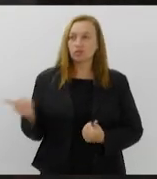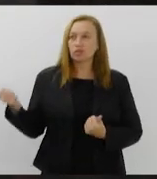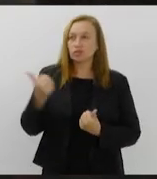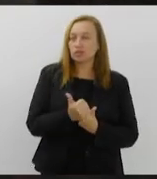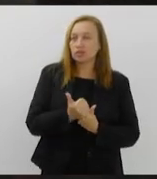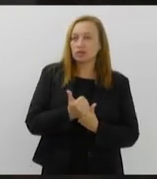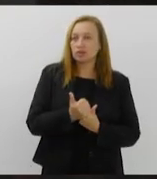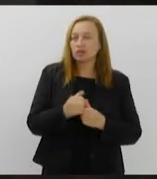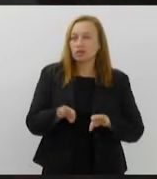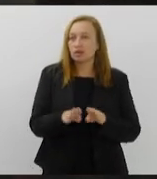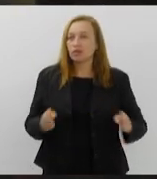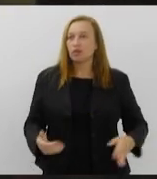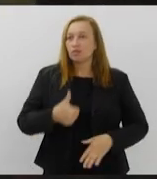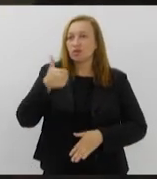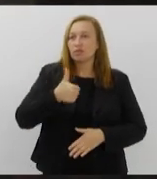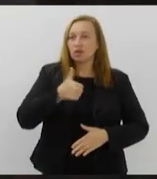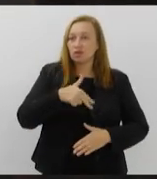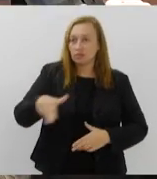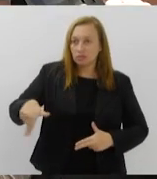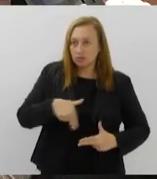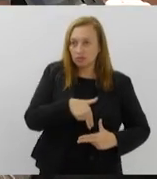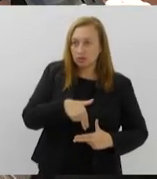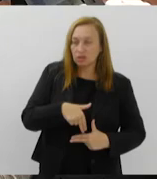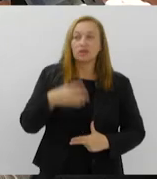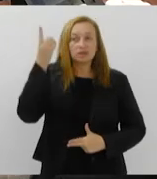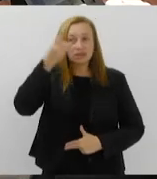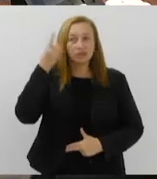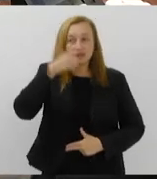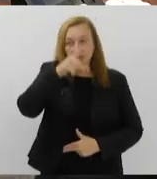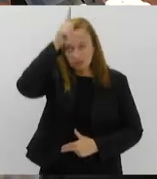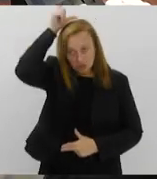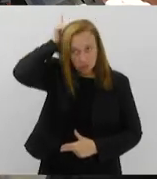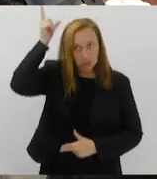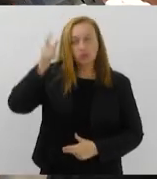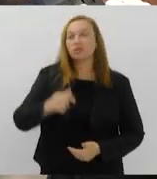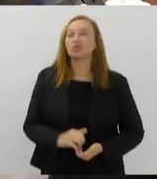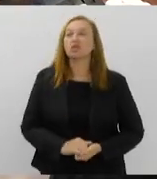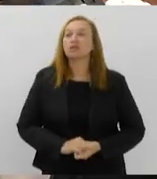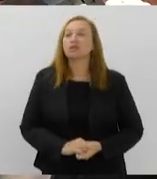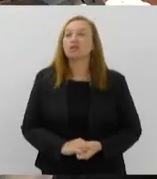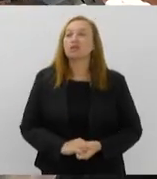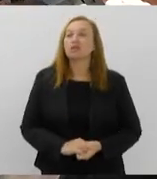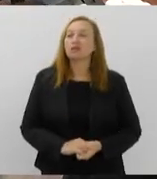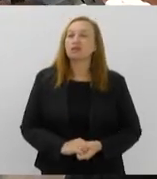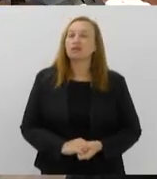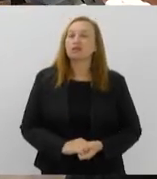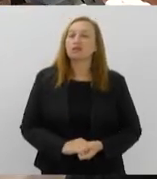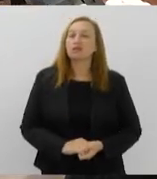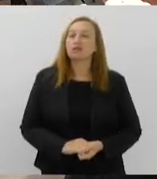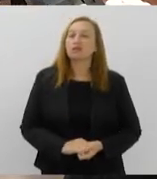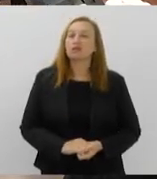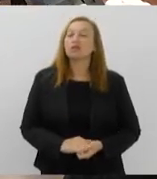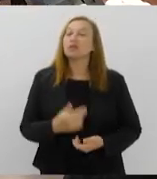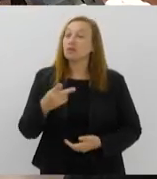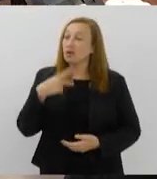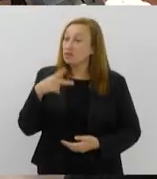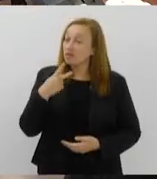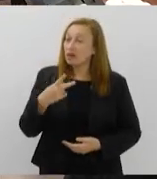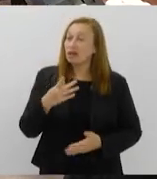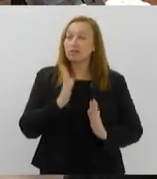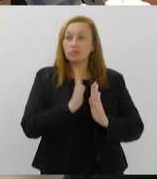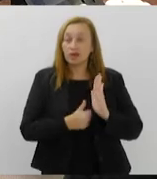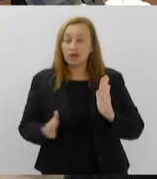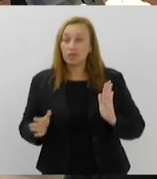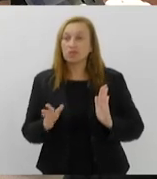mesa. Primeiro orador inscrito, pela deputado ordem, Luiz Paulo Correia da Rocha. E, com a palavra, pela